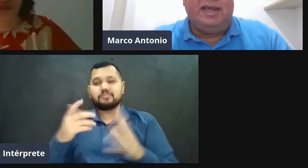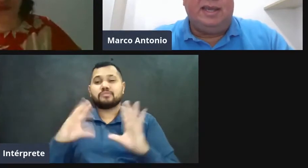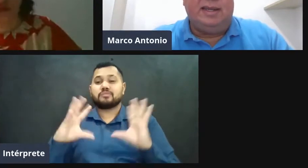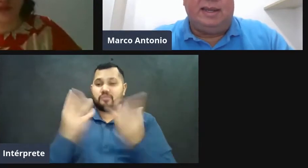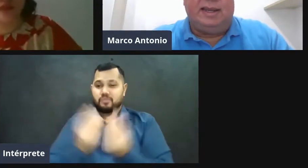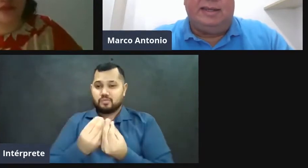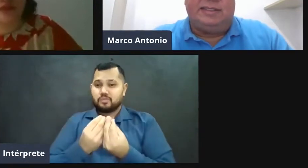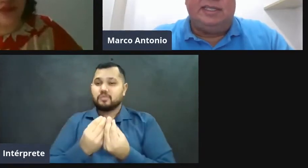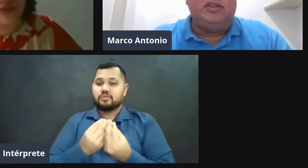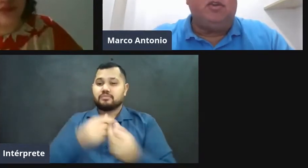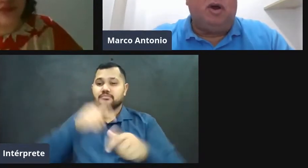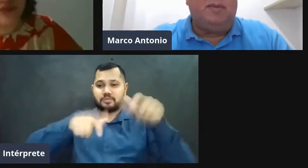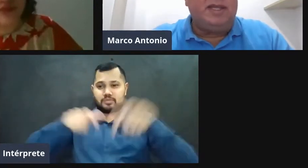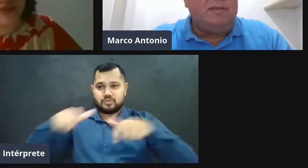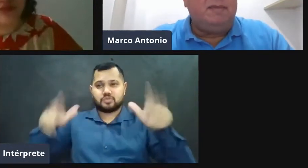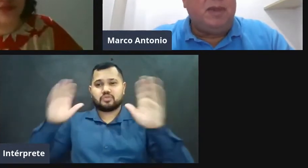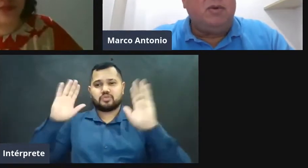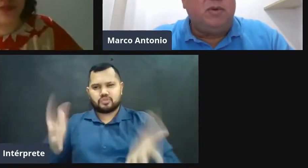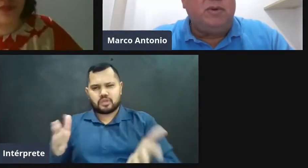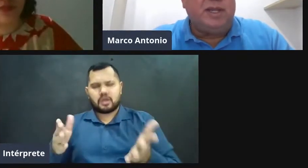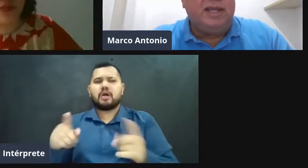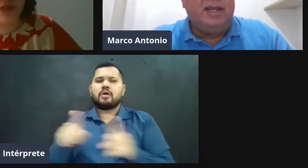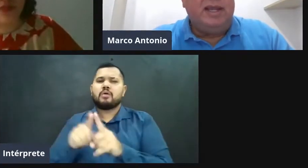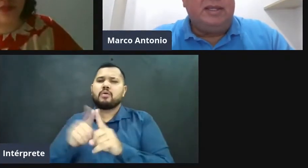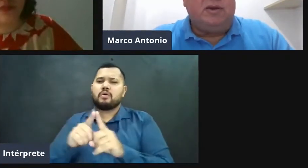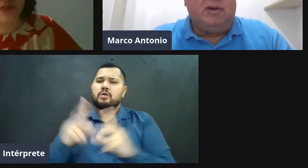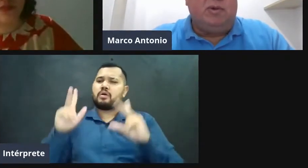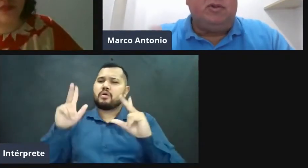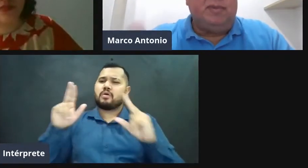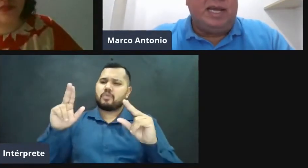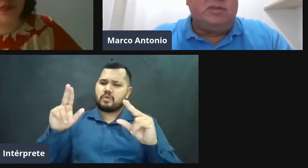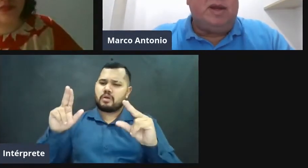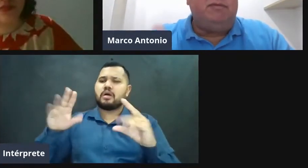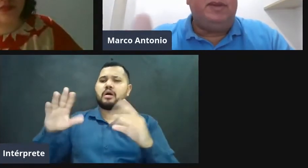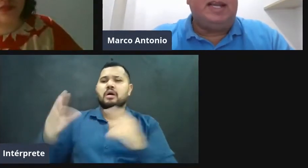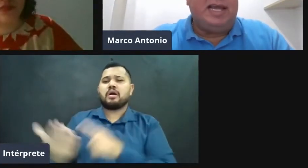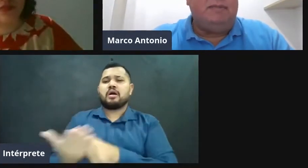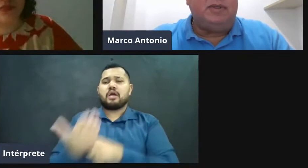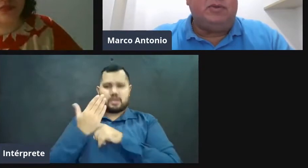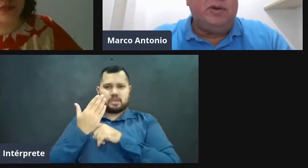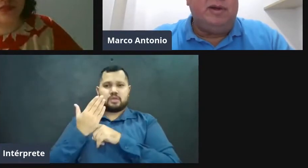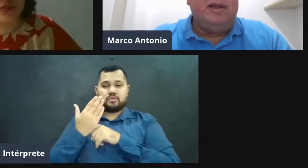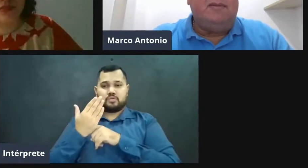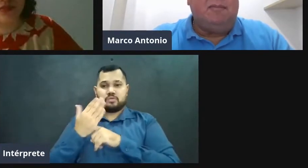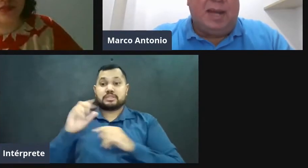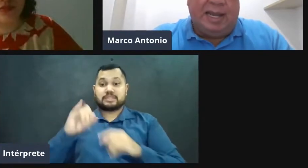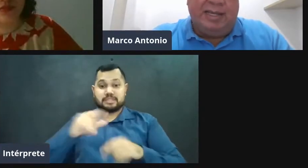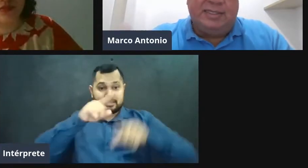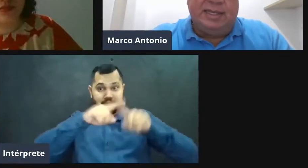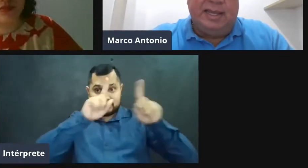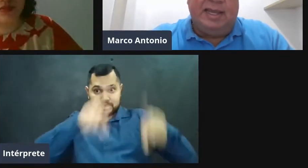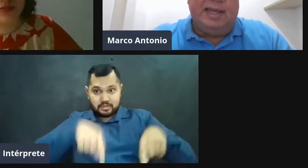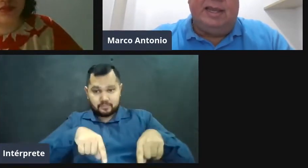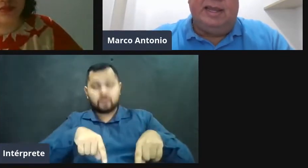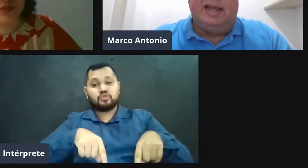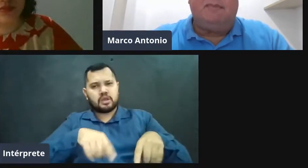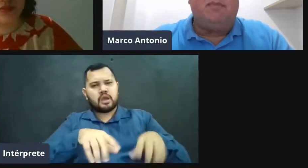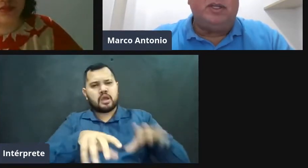nós, se desdobra também em pecúlio, né? Então, quanto mais qualificada a pessoa,